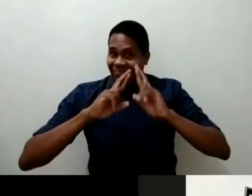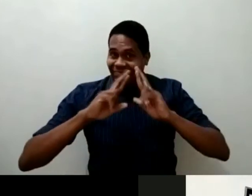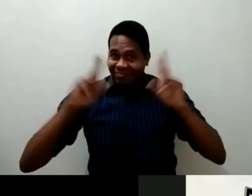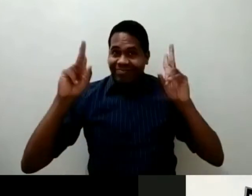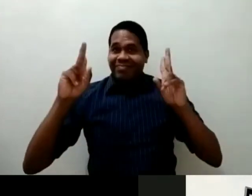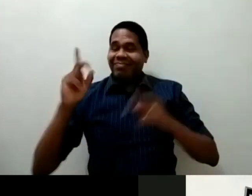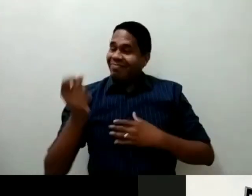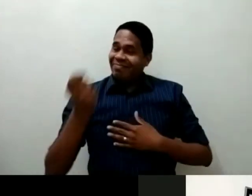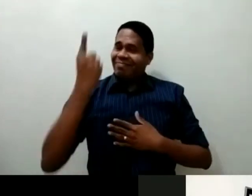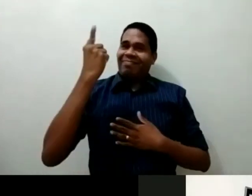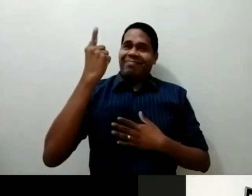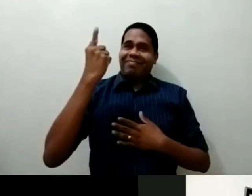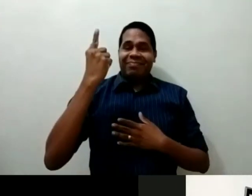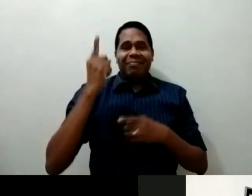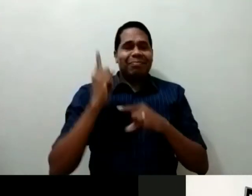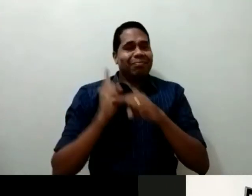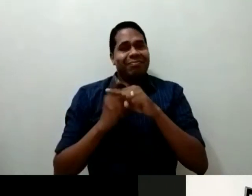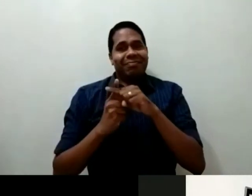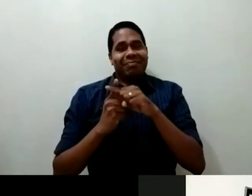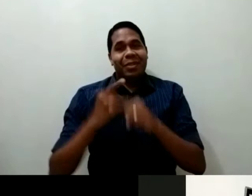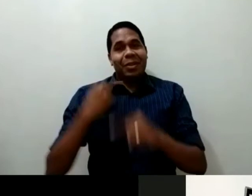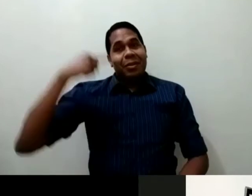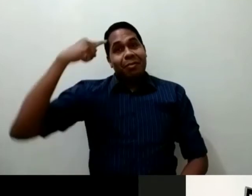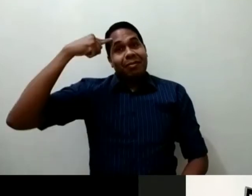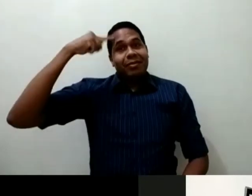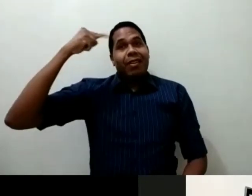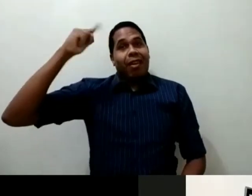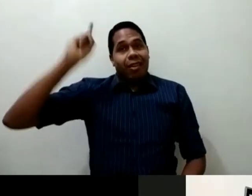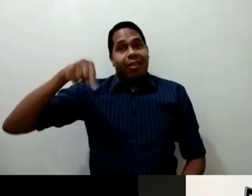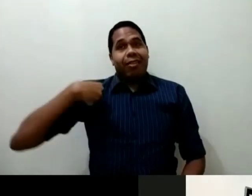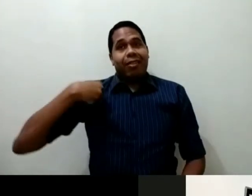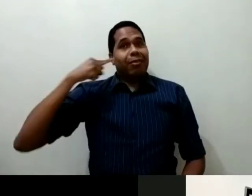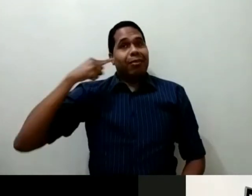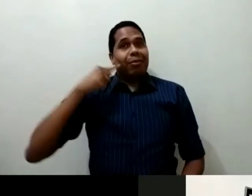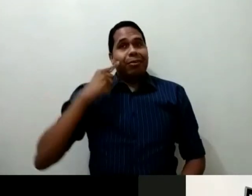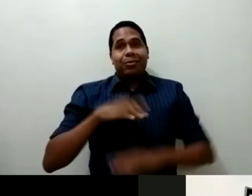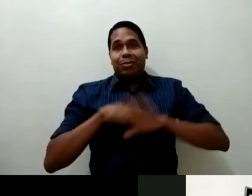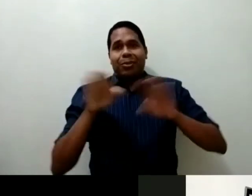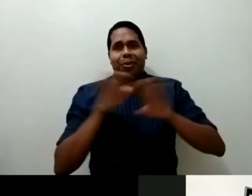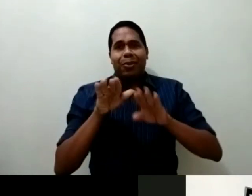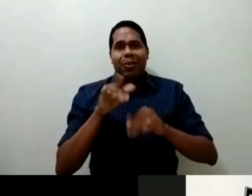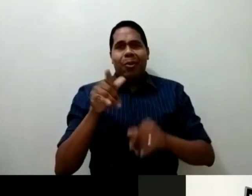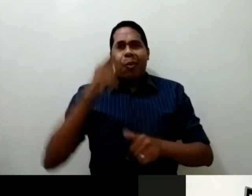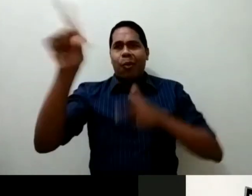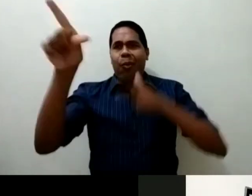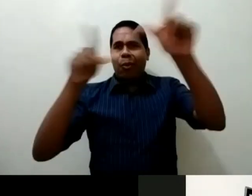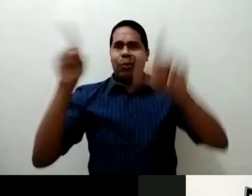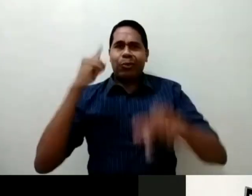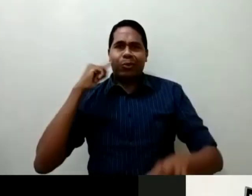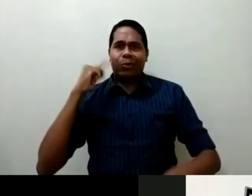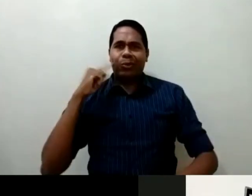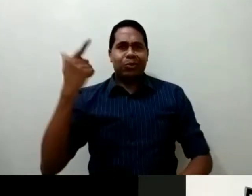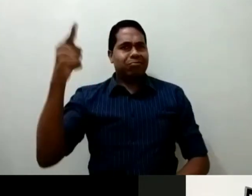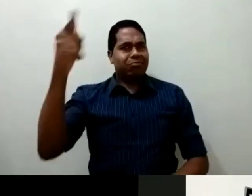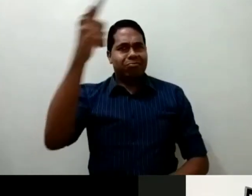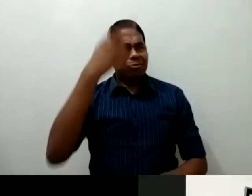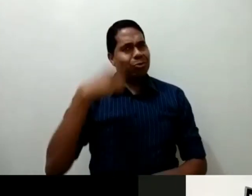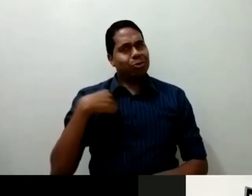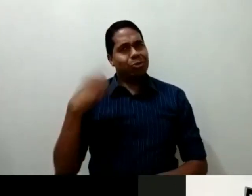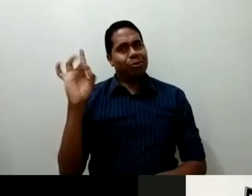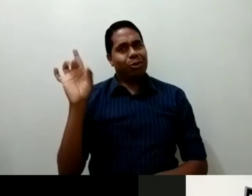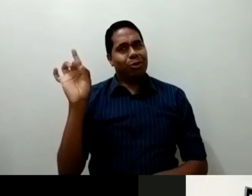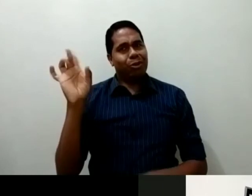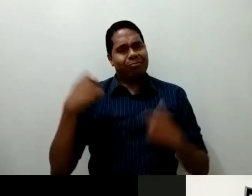Os meus sentimentos foram muito diferentes. Eu achei muito estranho, porque eu imaginava que não haviam